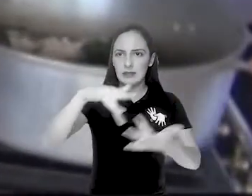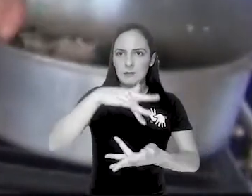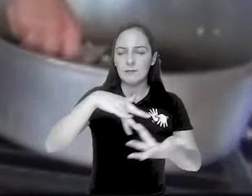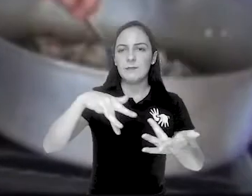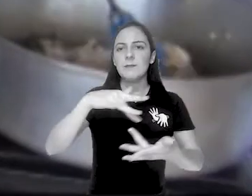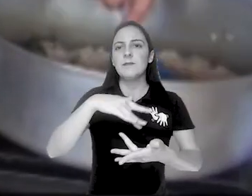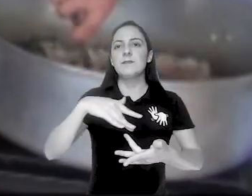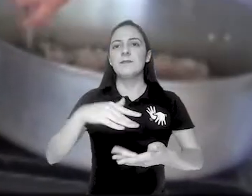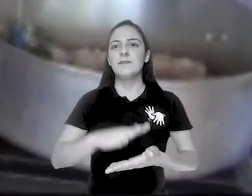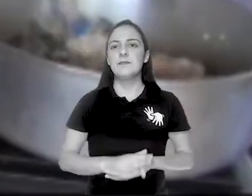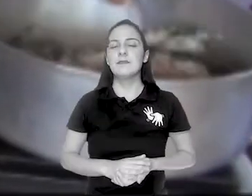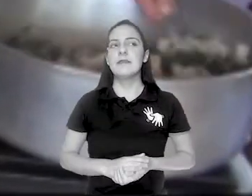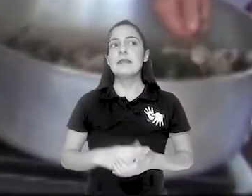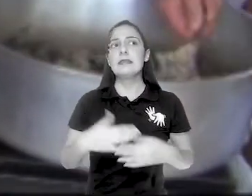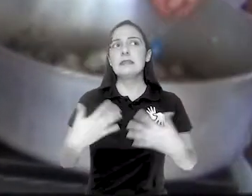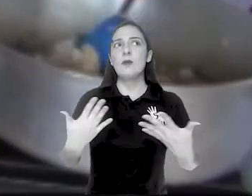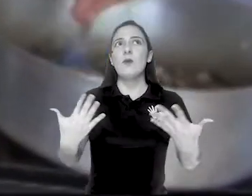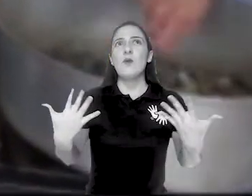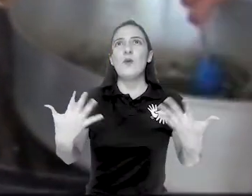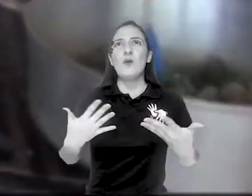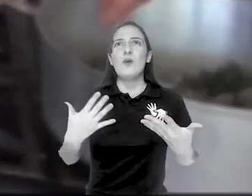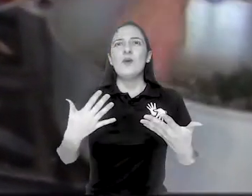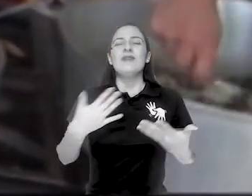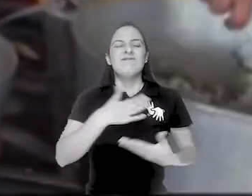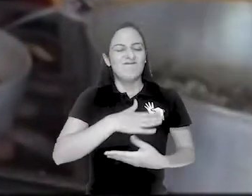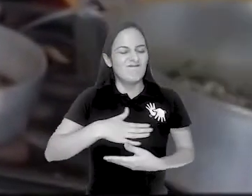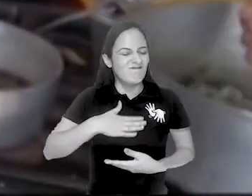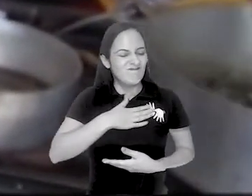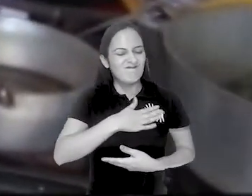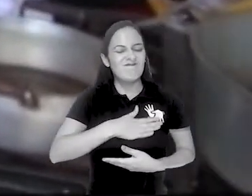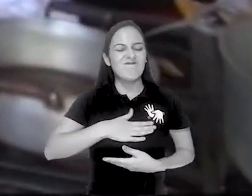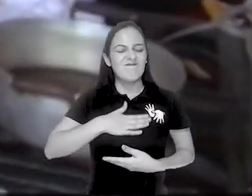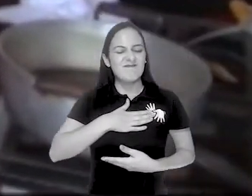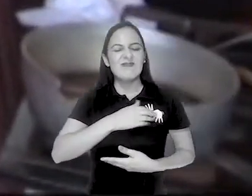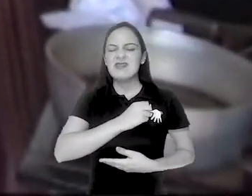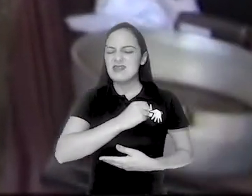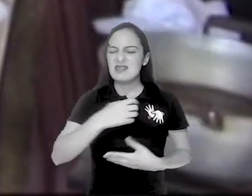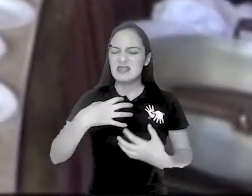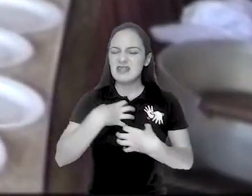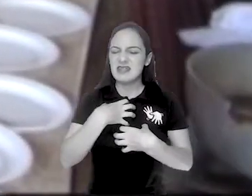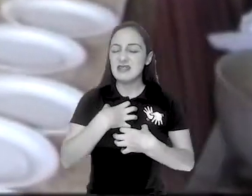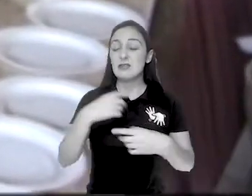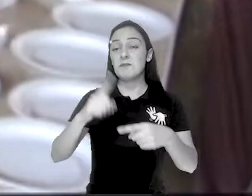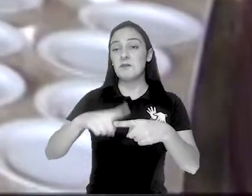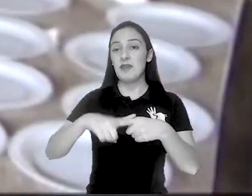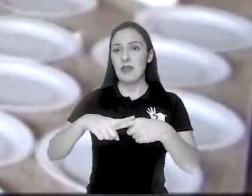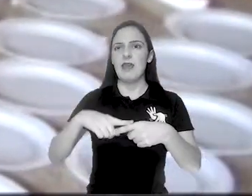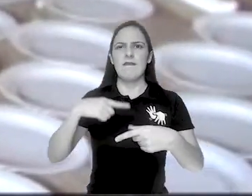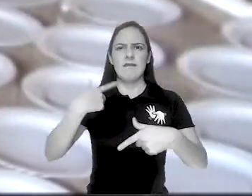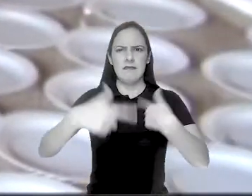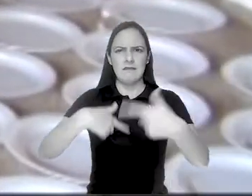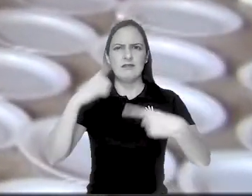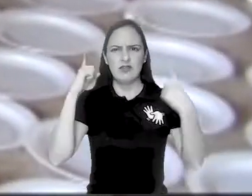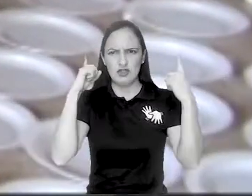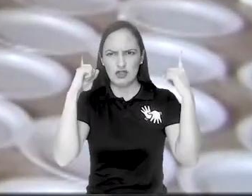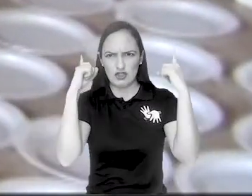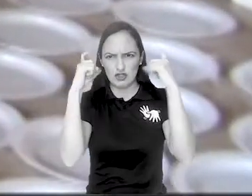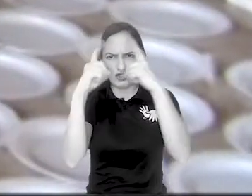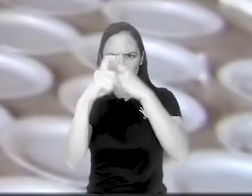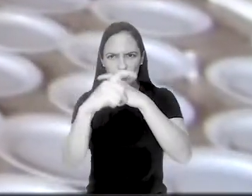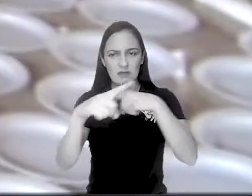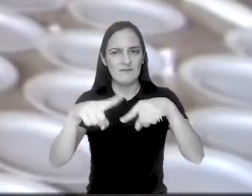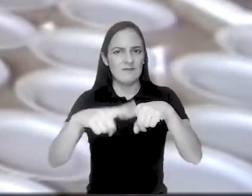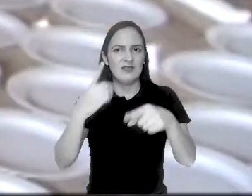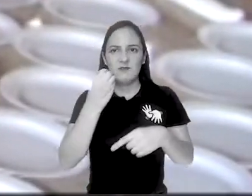E até hoje eu sinto muito satisfação em fazer, dá muito trabalho, mas é